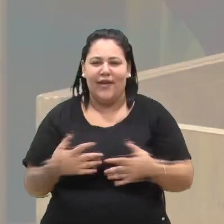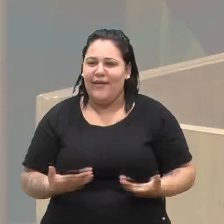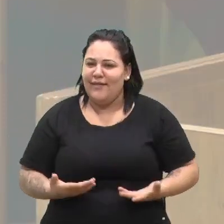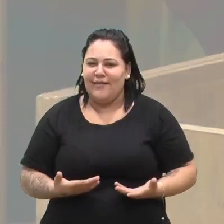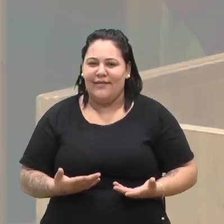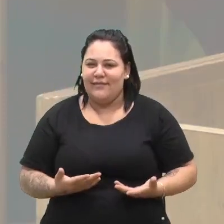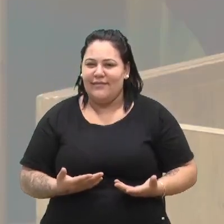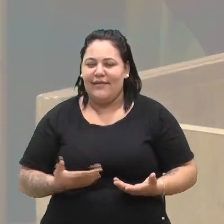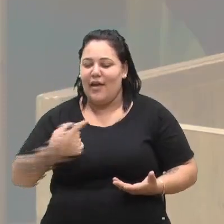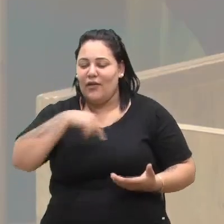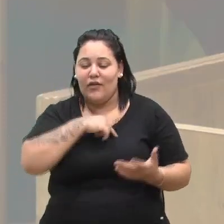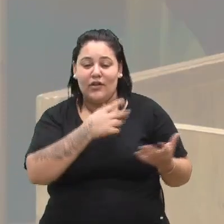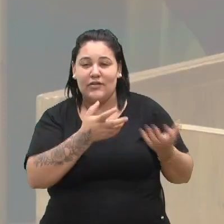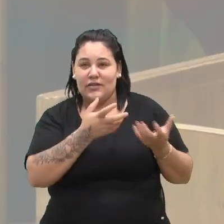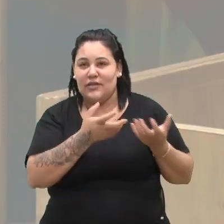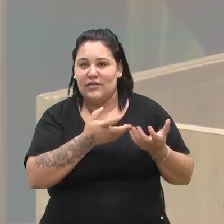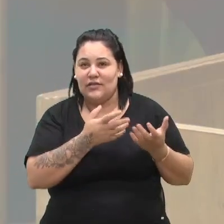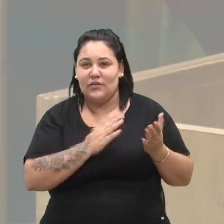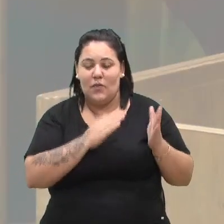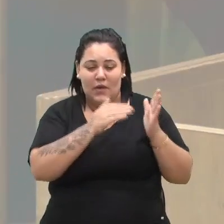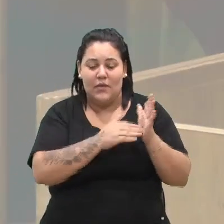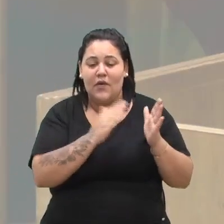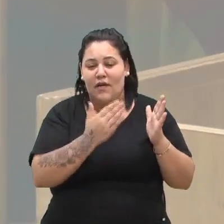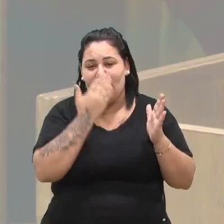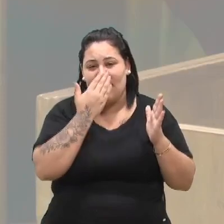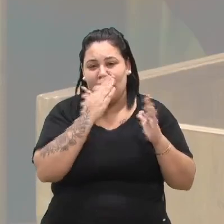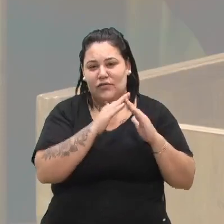desejávamos, no mínimo, quase em frente a uma escola tão